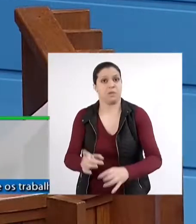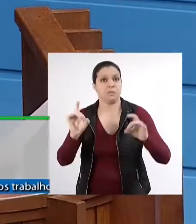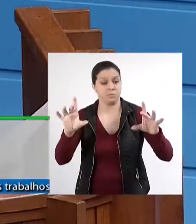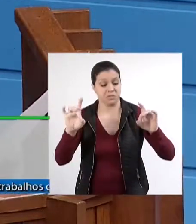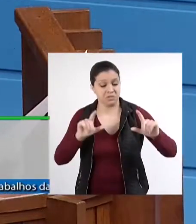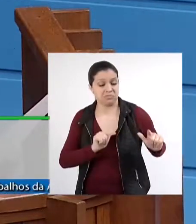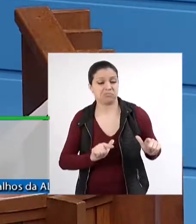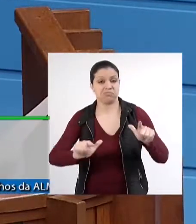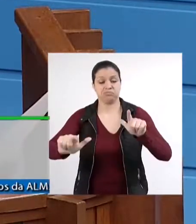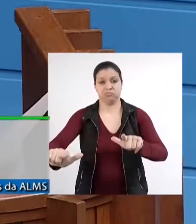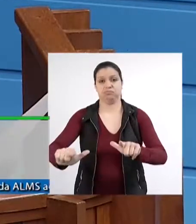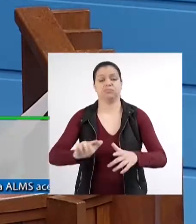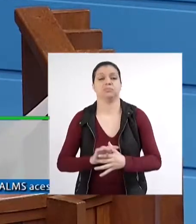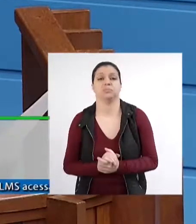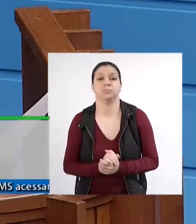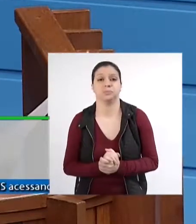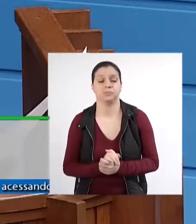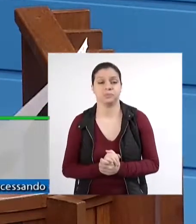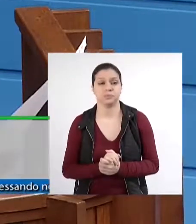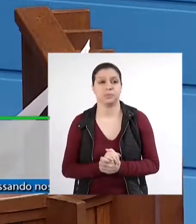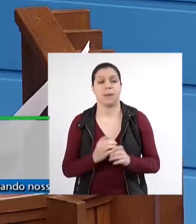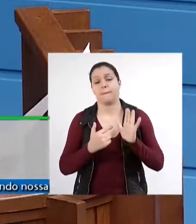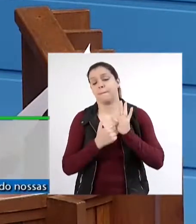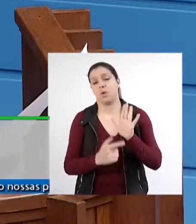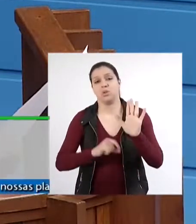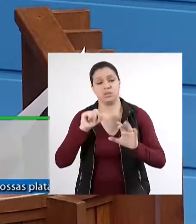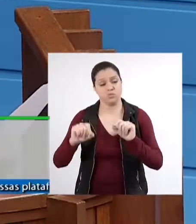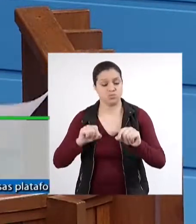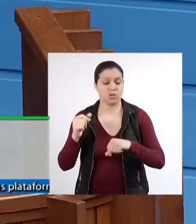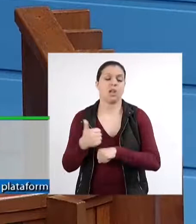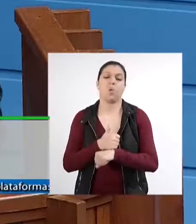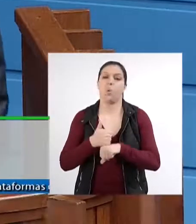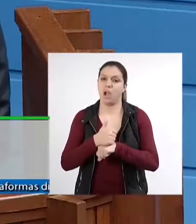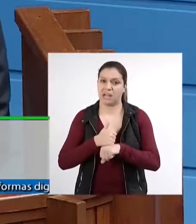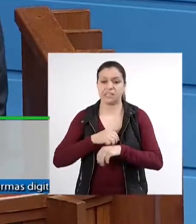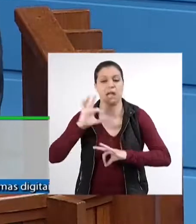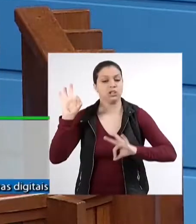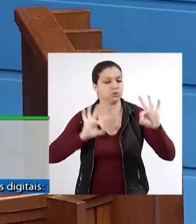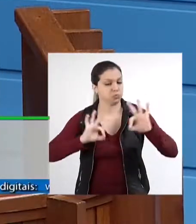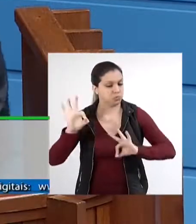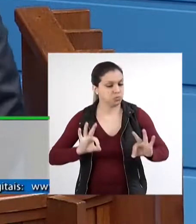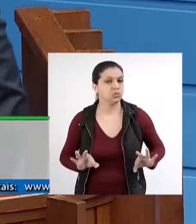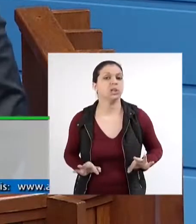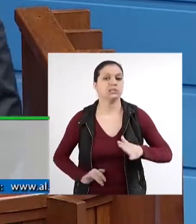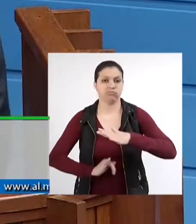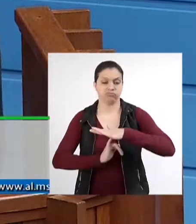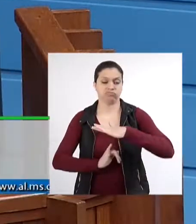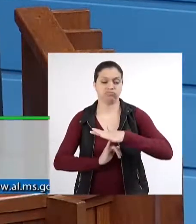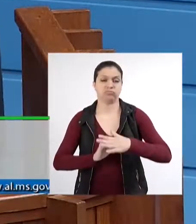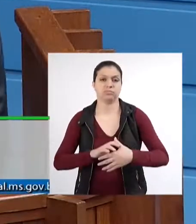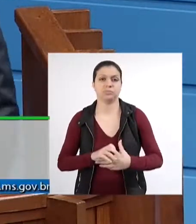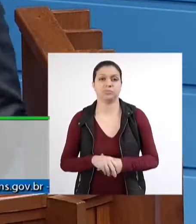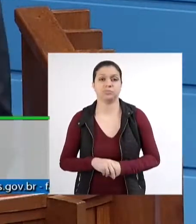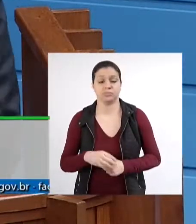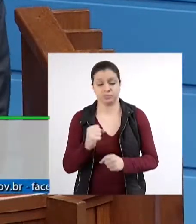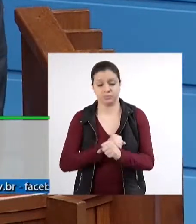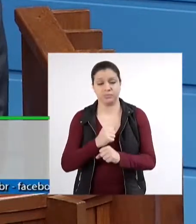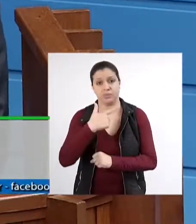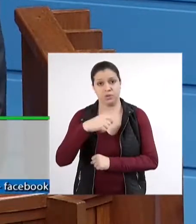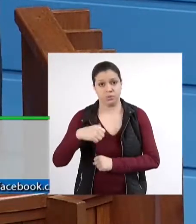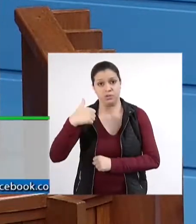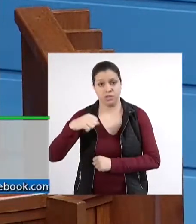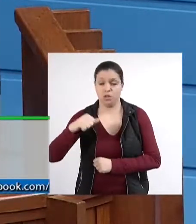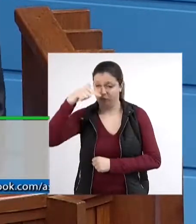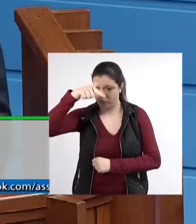que reflete nos princípios de qualidade e organização institucional. Em 2019,